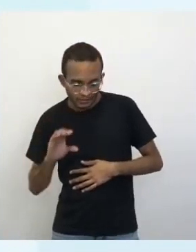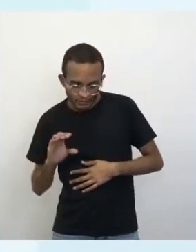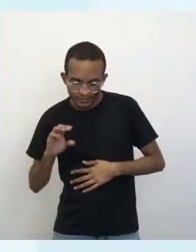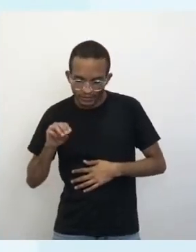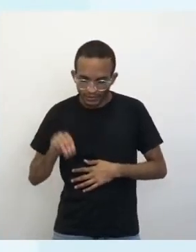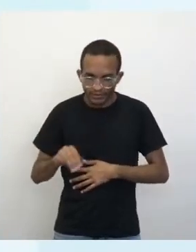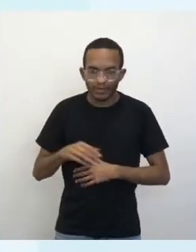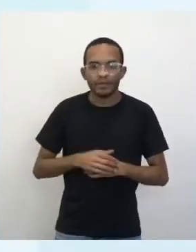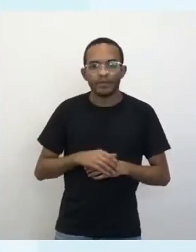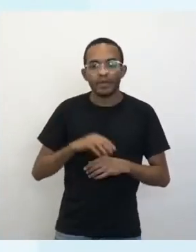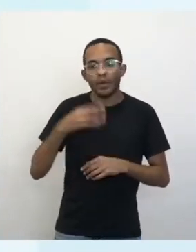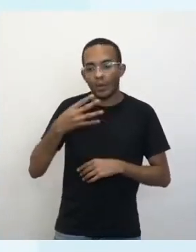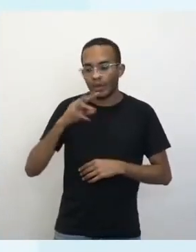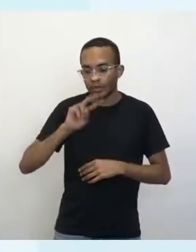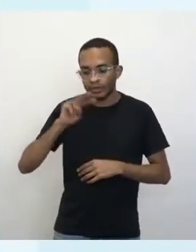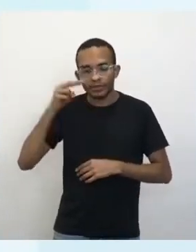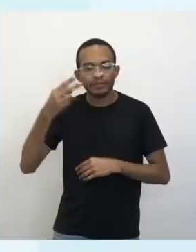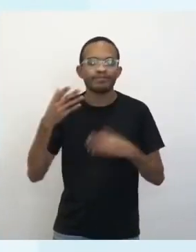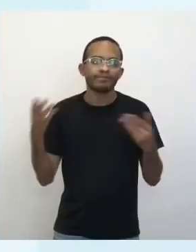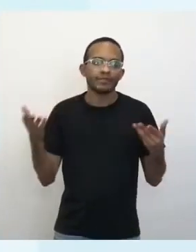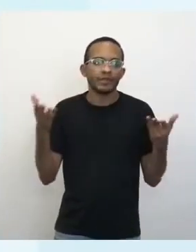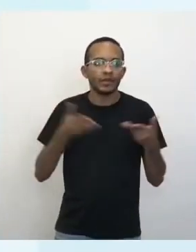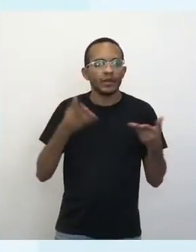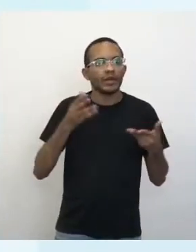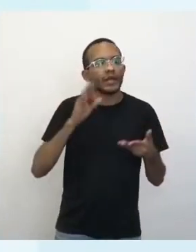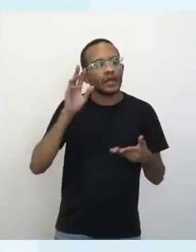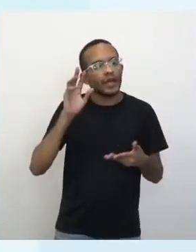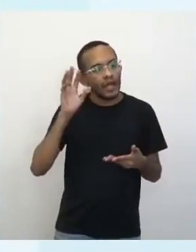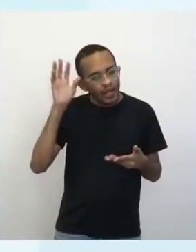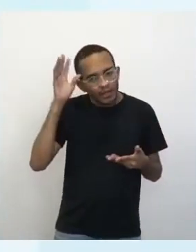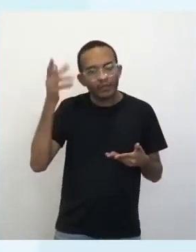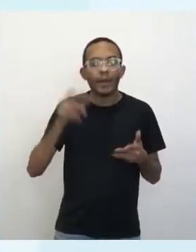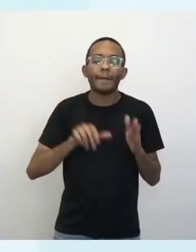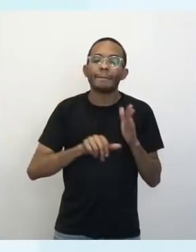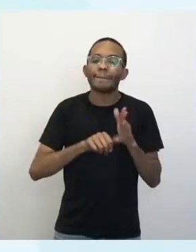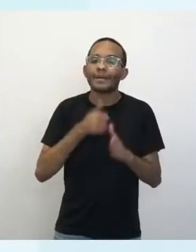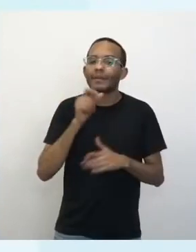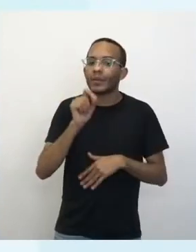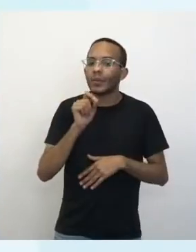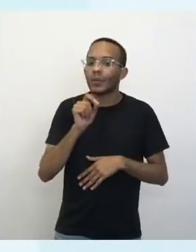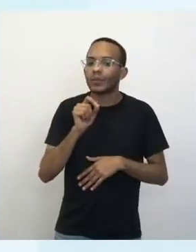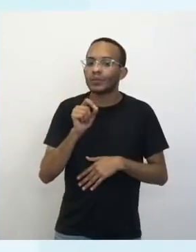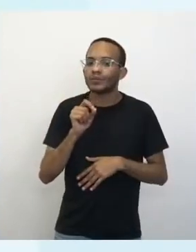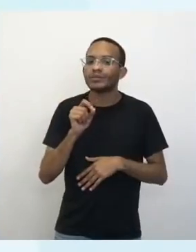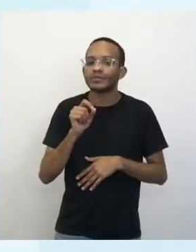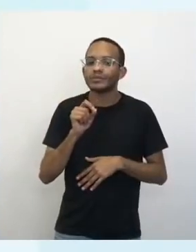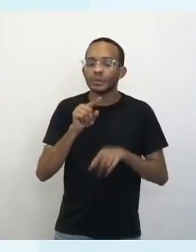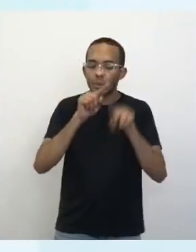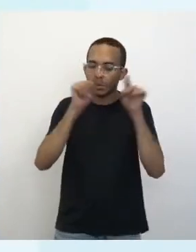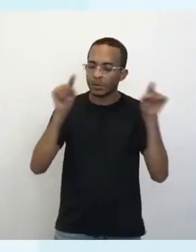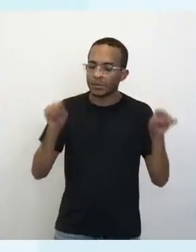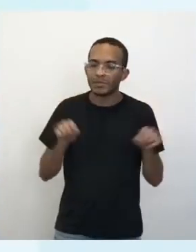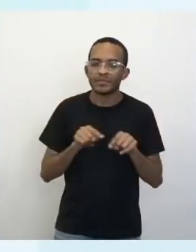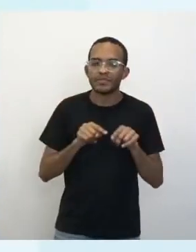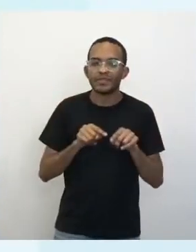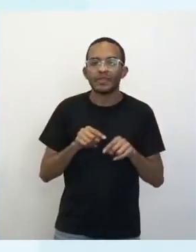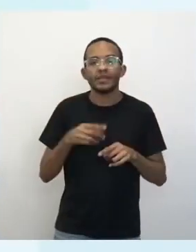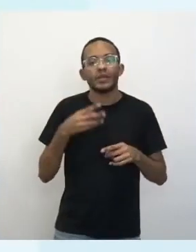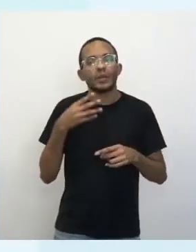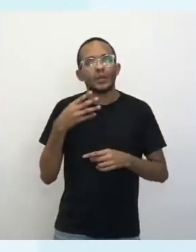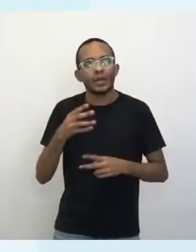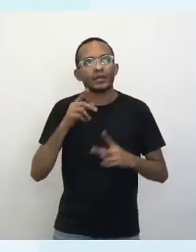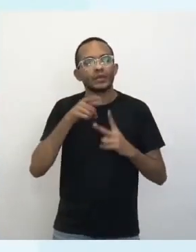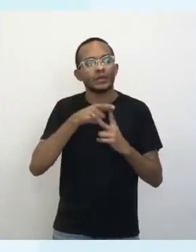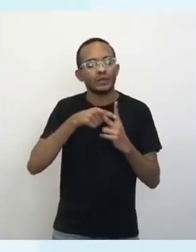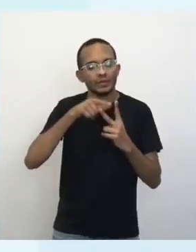4 ao quadrado. Vamos, então, resolver primeiro a potência 2 do parênteses. 4 ao